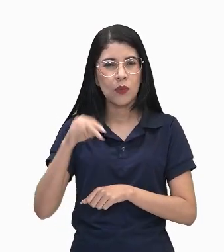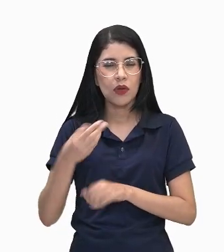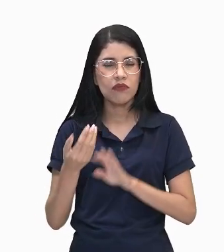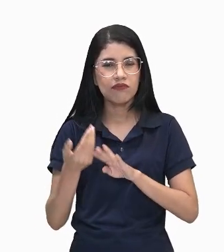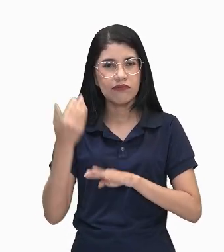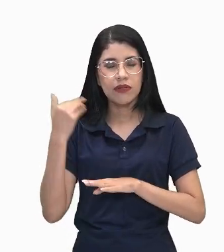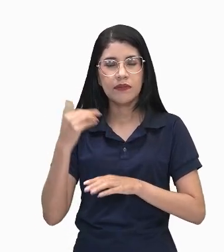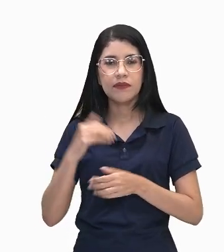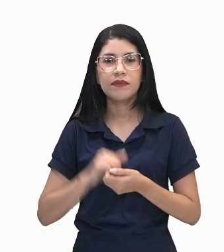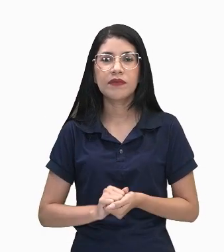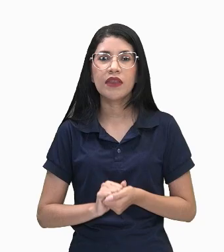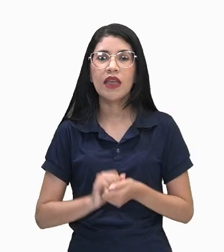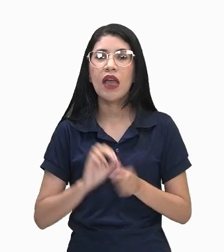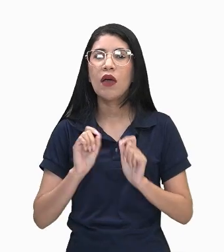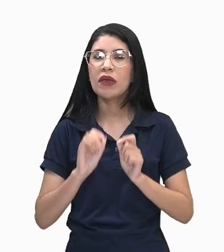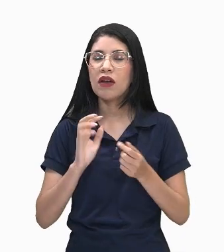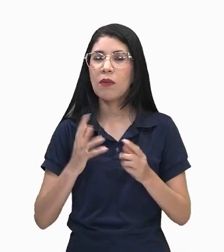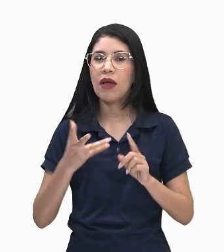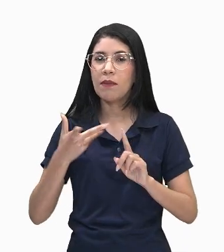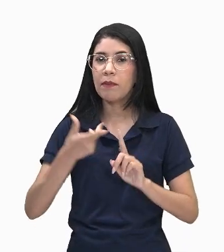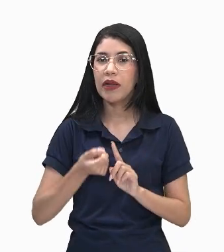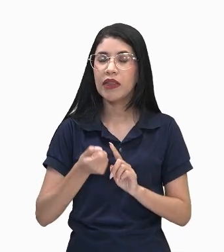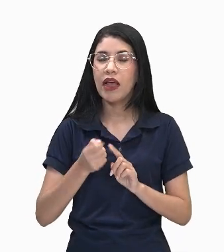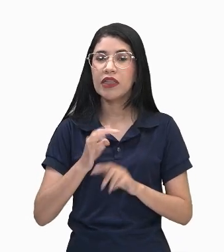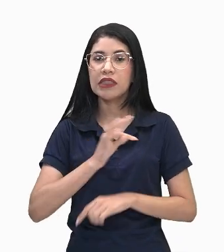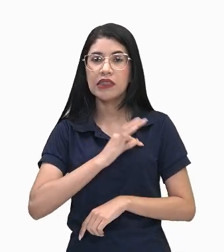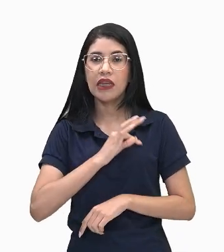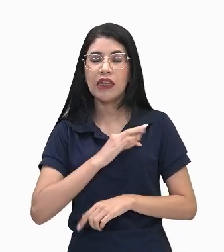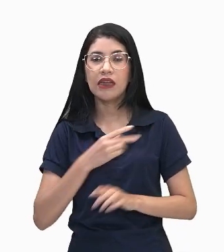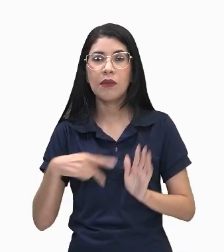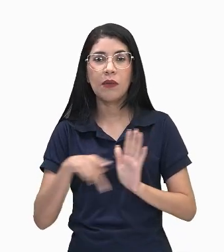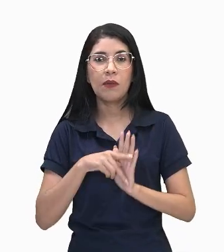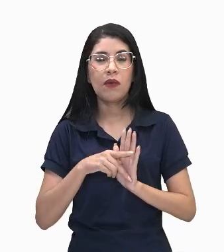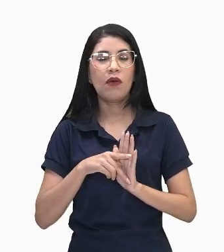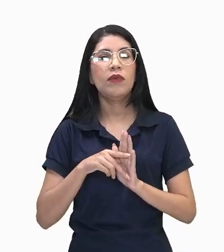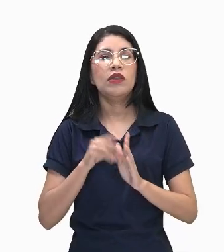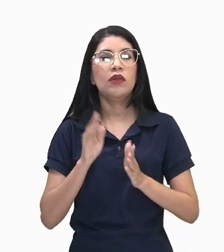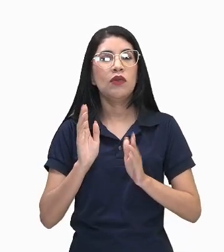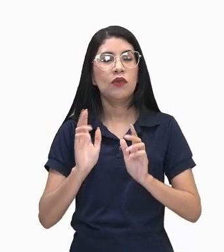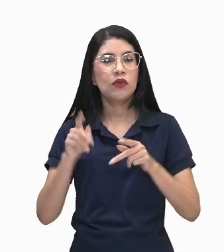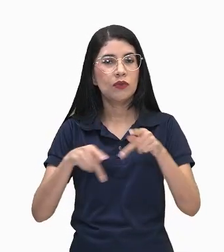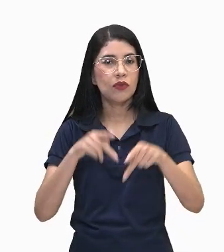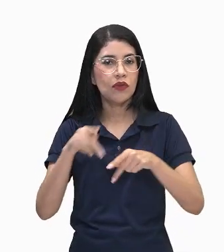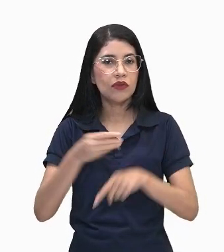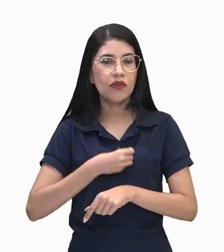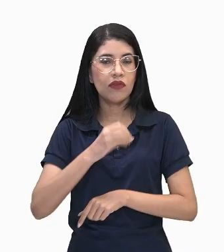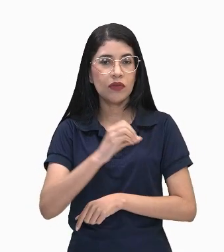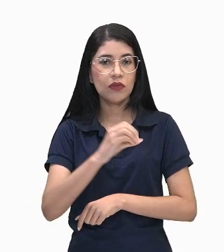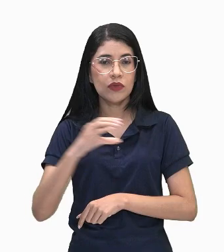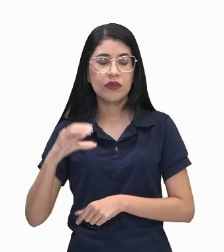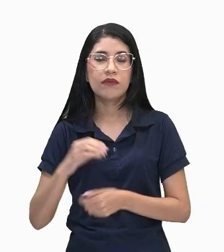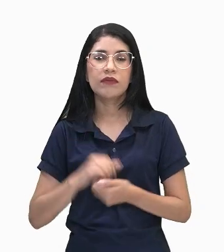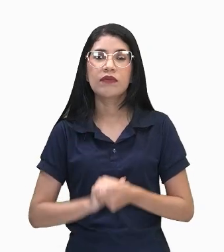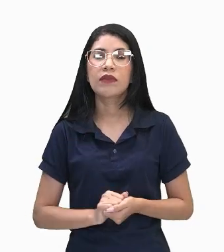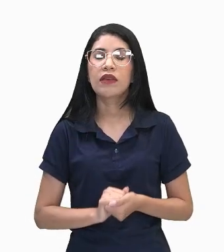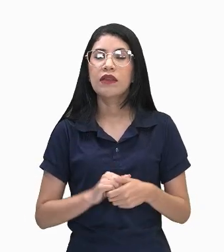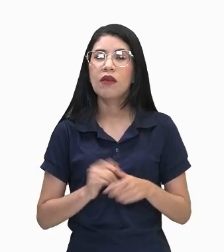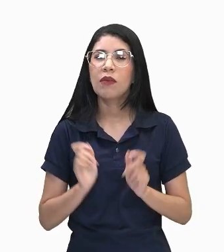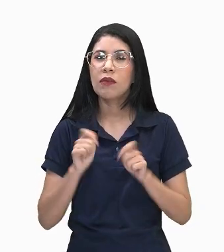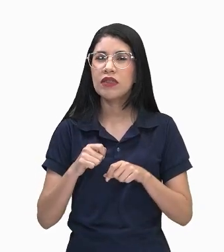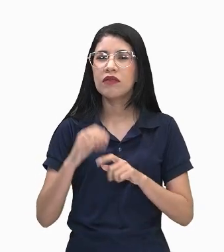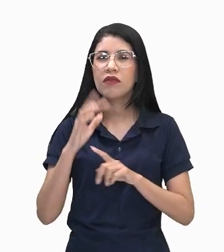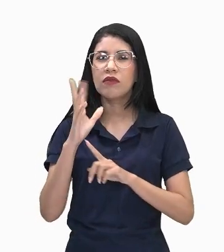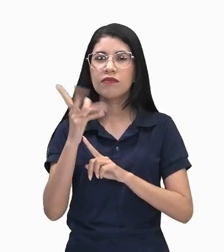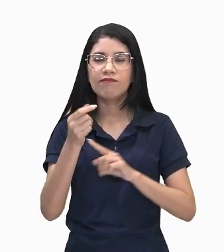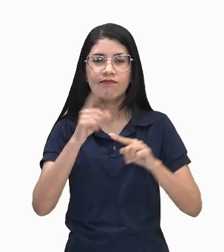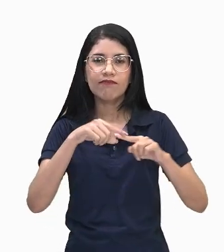significava habilidade técnica para os povos do Ocidente. Para que um objeto fosse visto como obra de arte, teria que ser